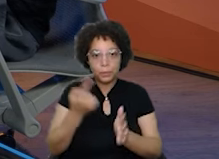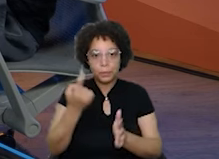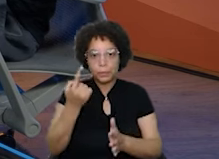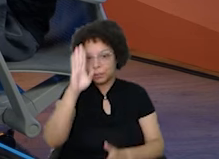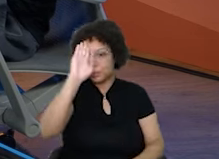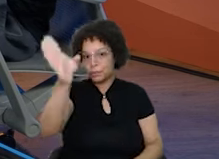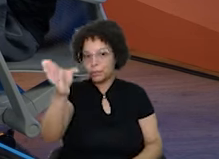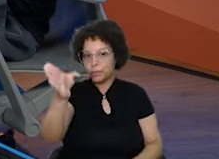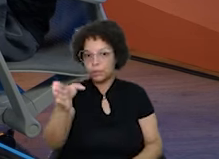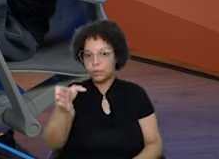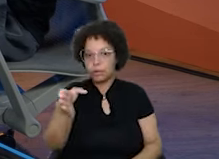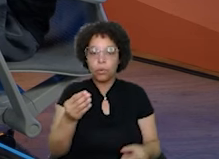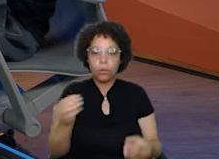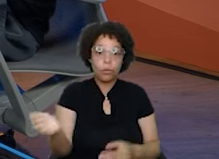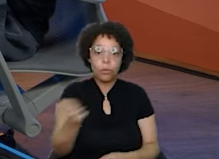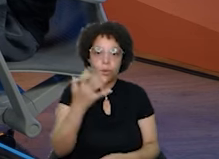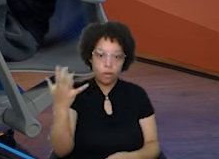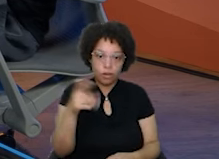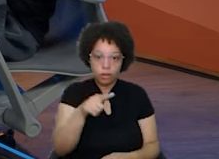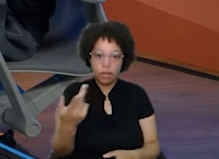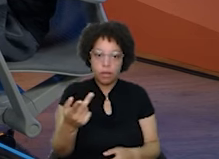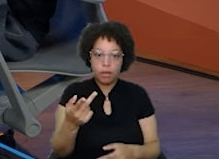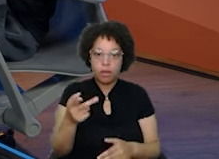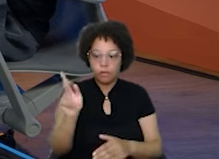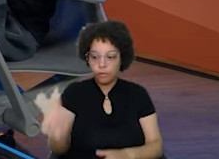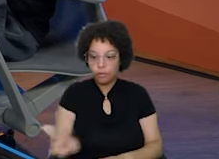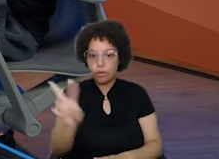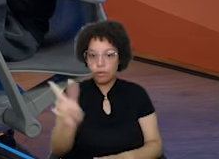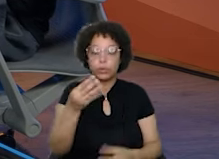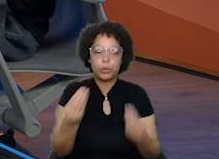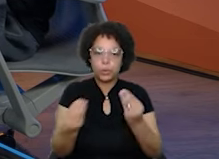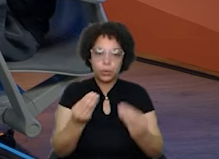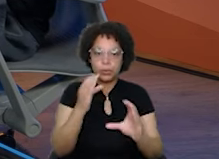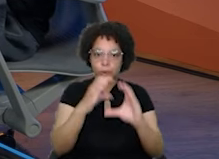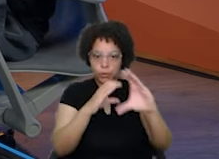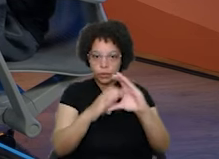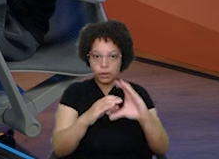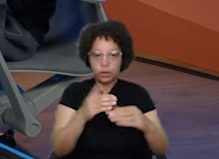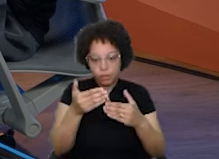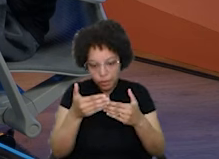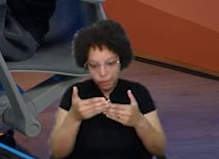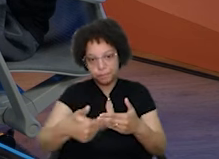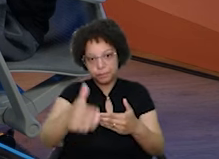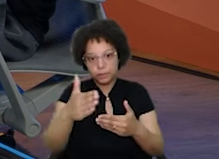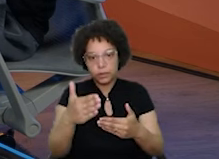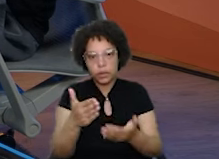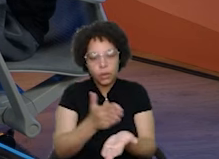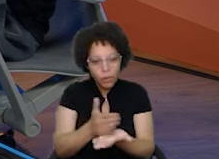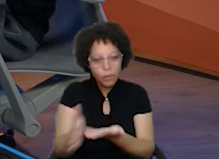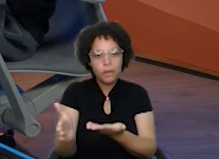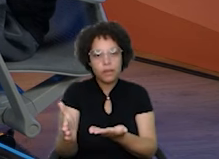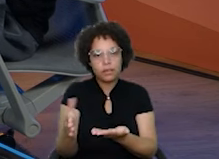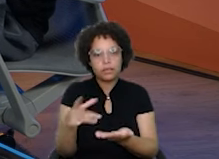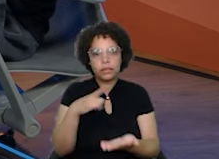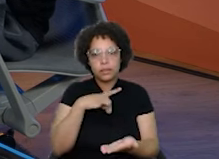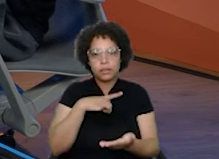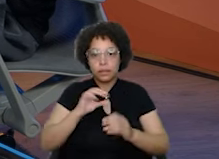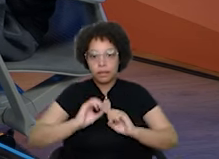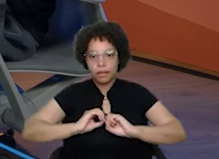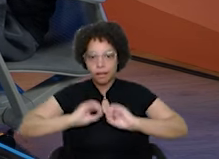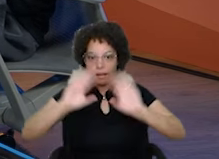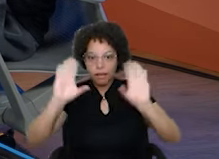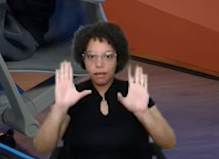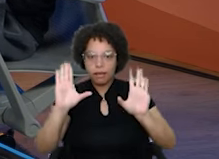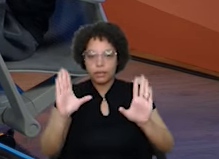sua proposta de valor e para quem você vai se comunicar E aí a partir disso acho que começa dar um pouco mais de clareza de por